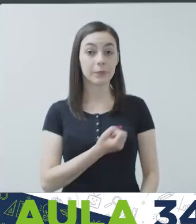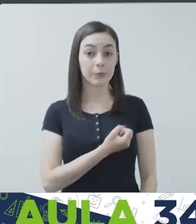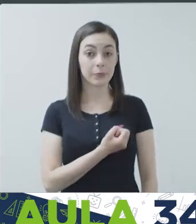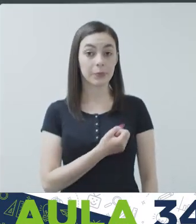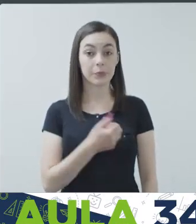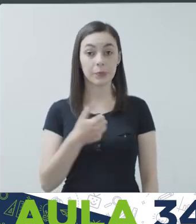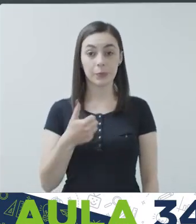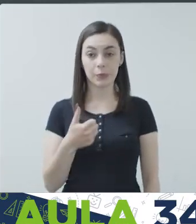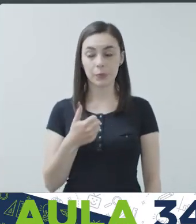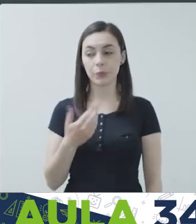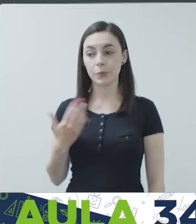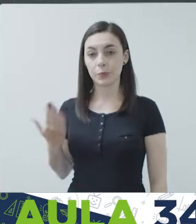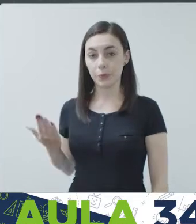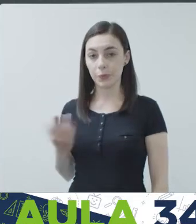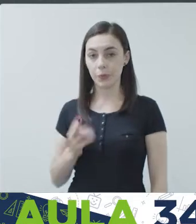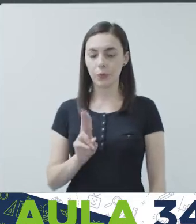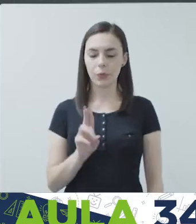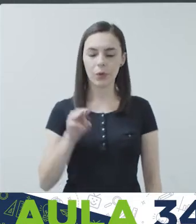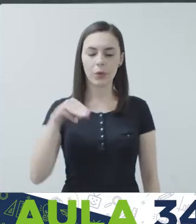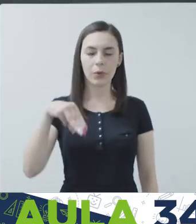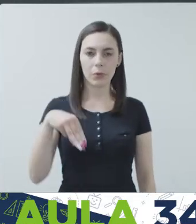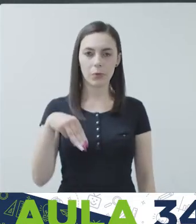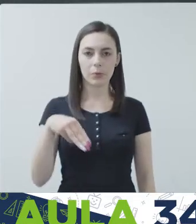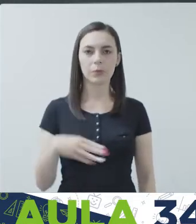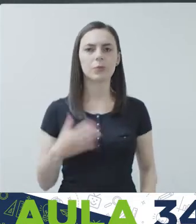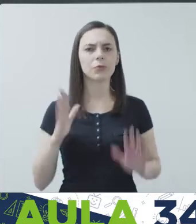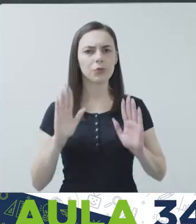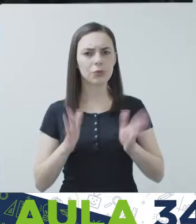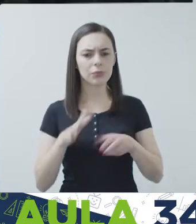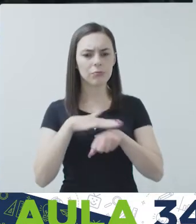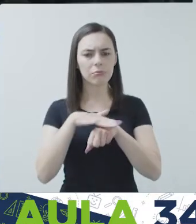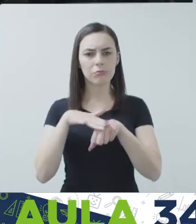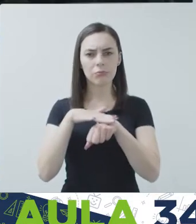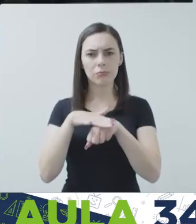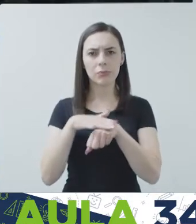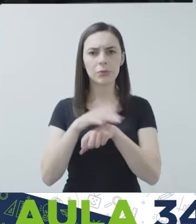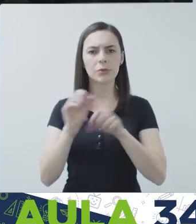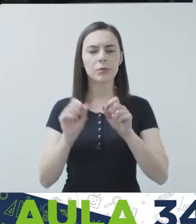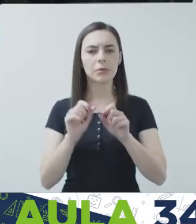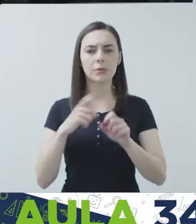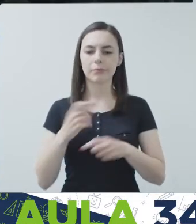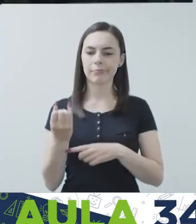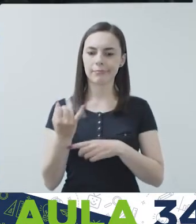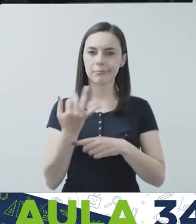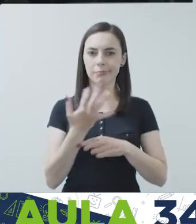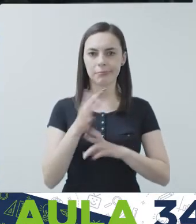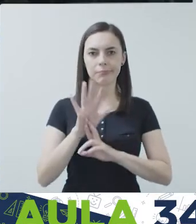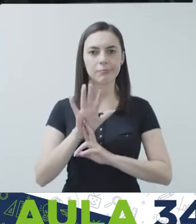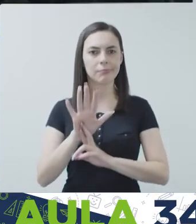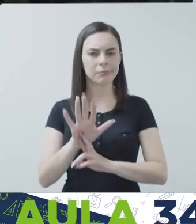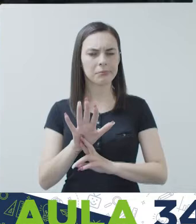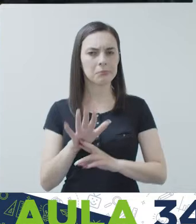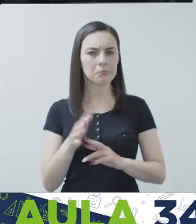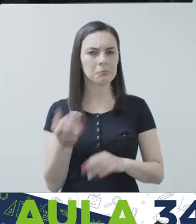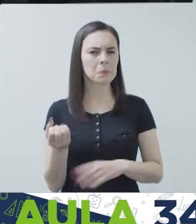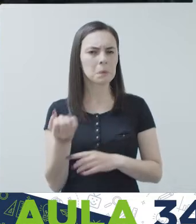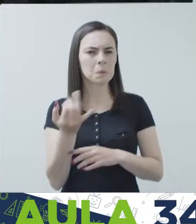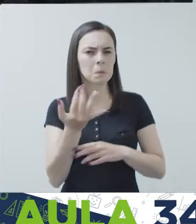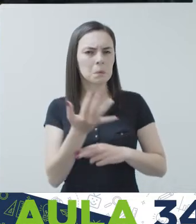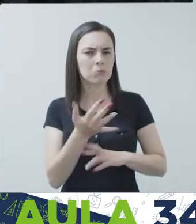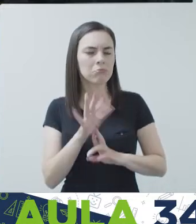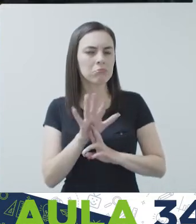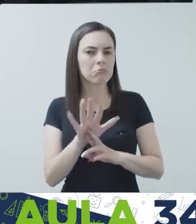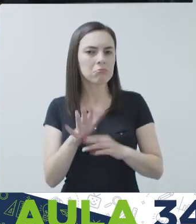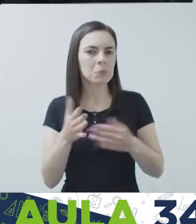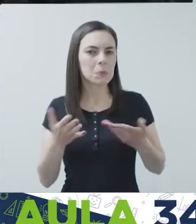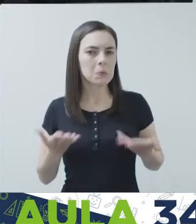1. Nós também já conversamos que este número ele representa uma quantidade. Qual é a quantidade que ele